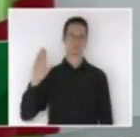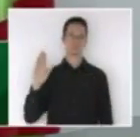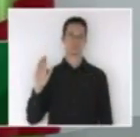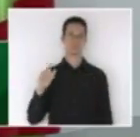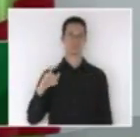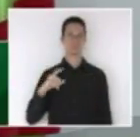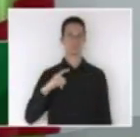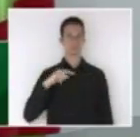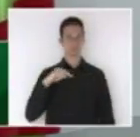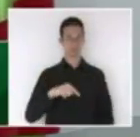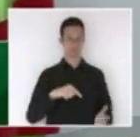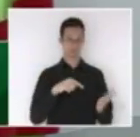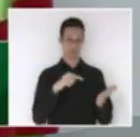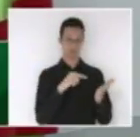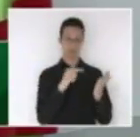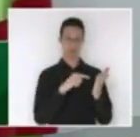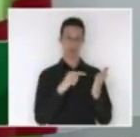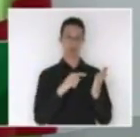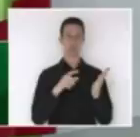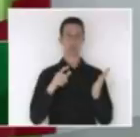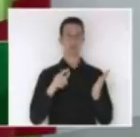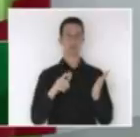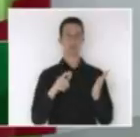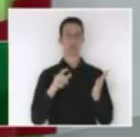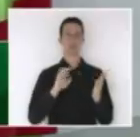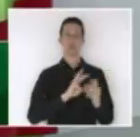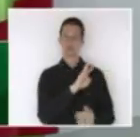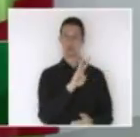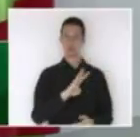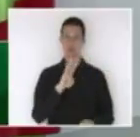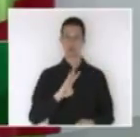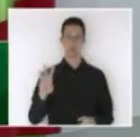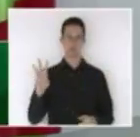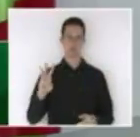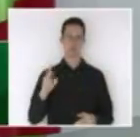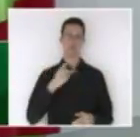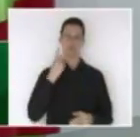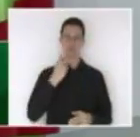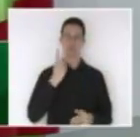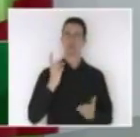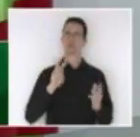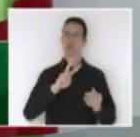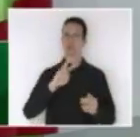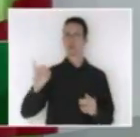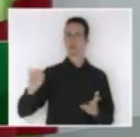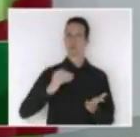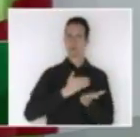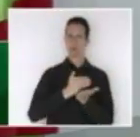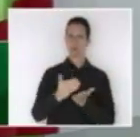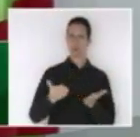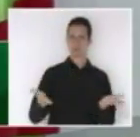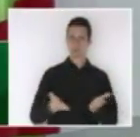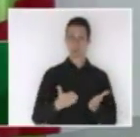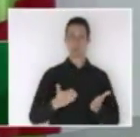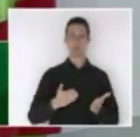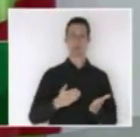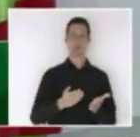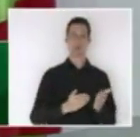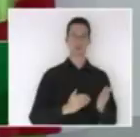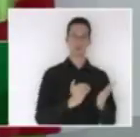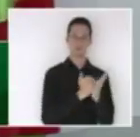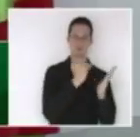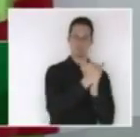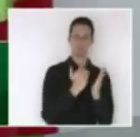em março que iriam sair ainda no primeiro semestre essas promoções. Até hoje